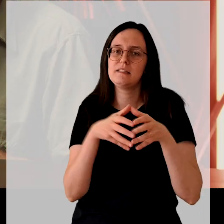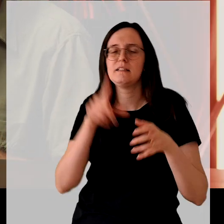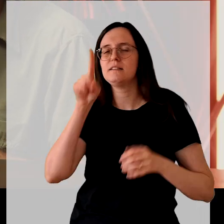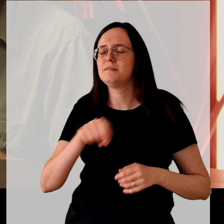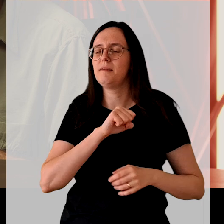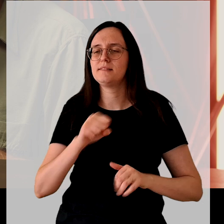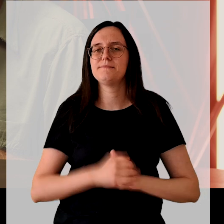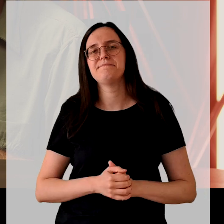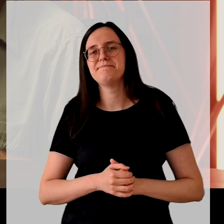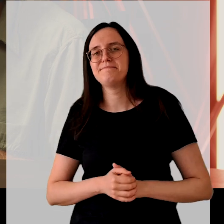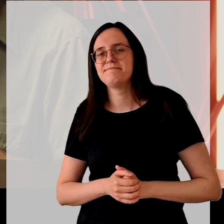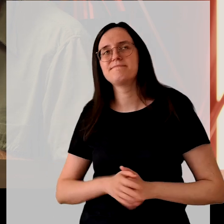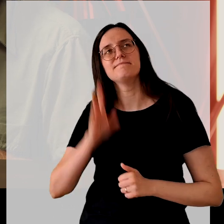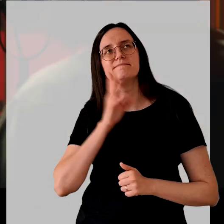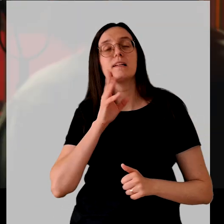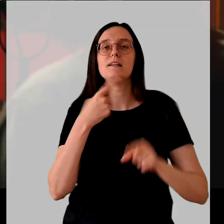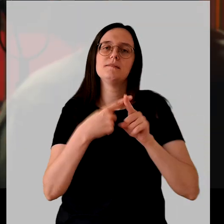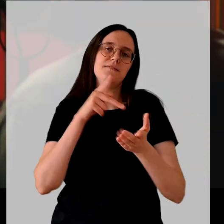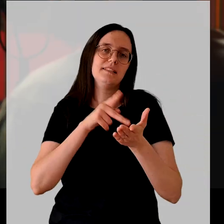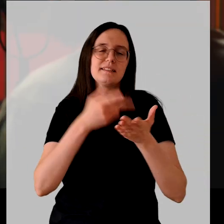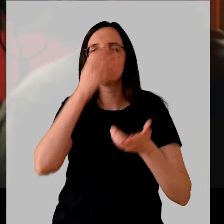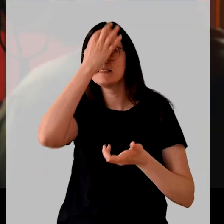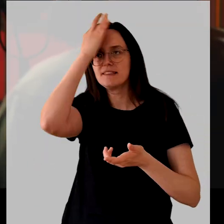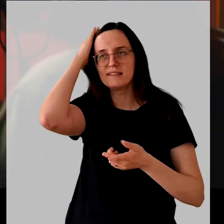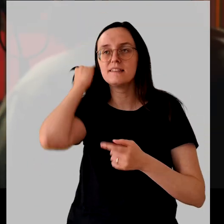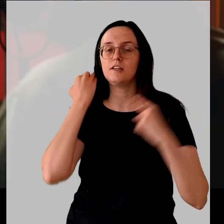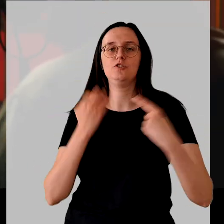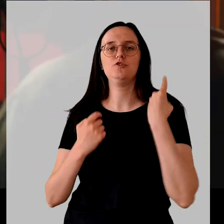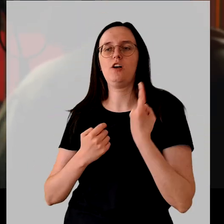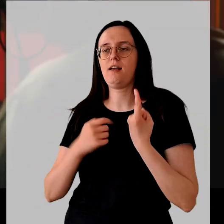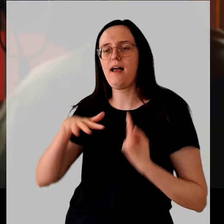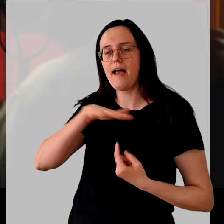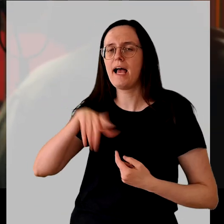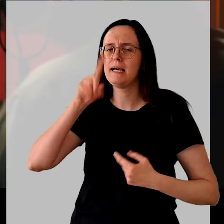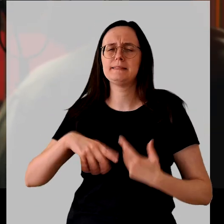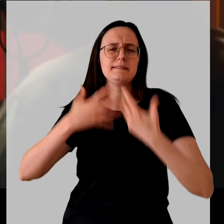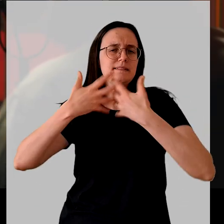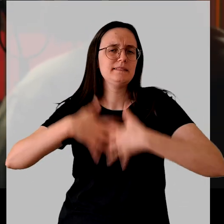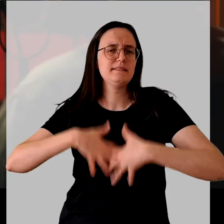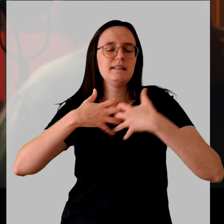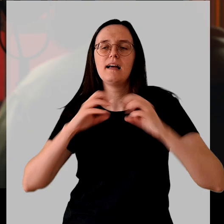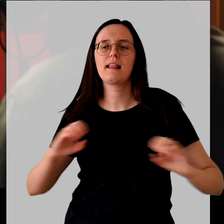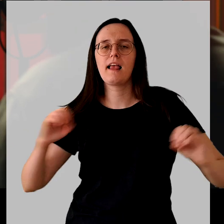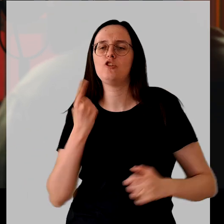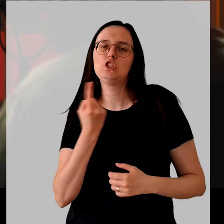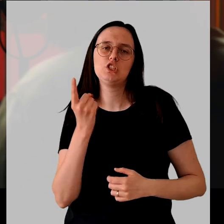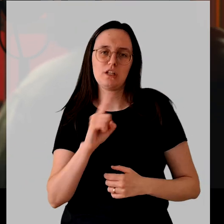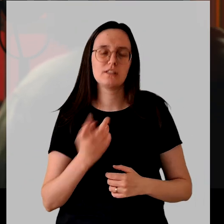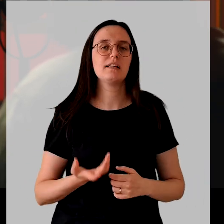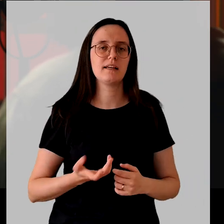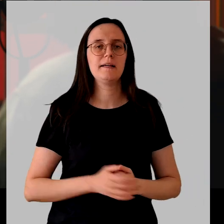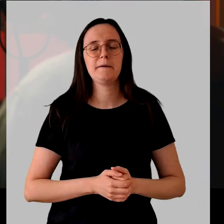equipe assim é massa. Legal, porque realmente no nosso setor é uma engrenagem, né? Ninguém anda